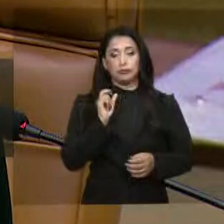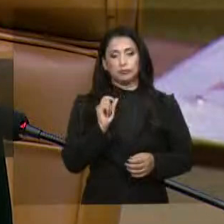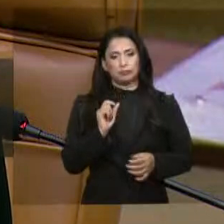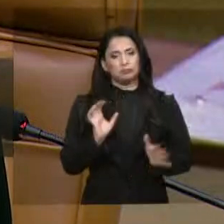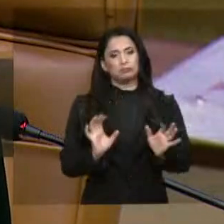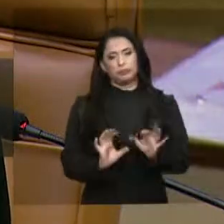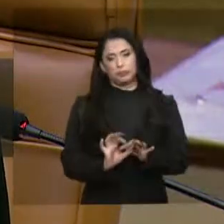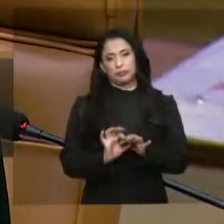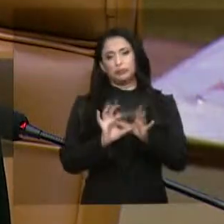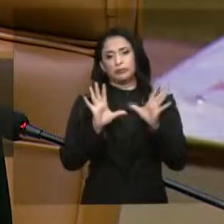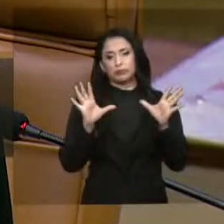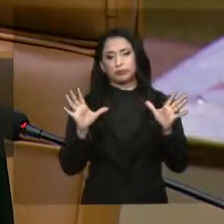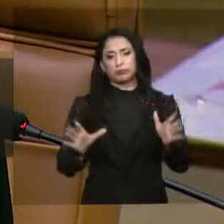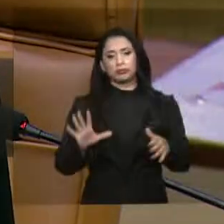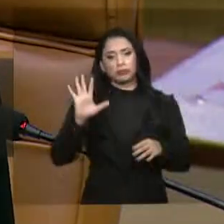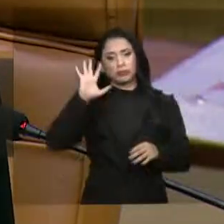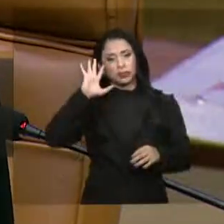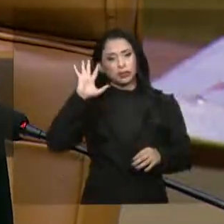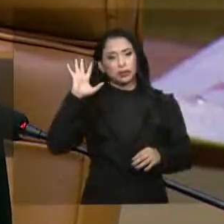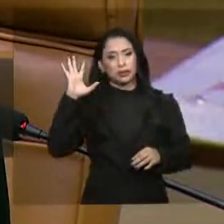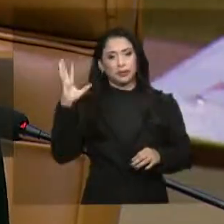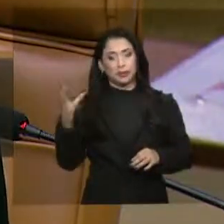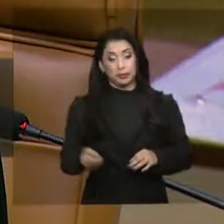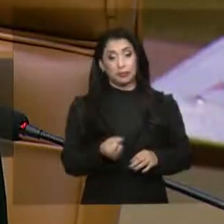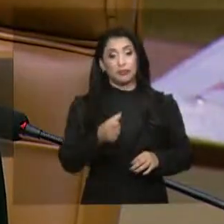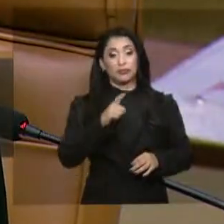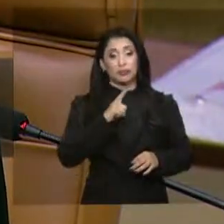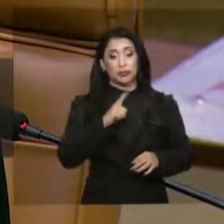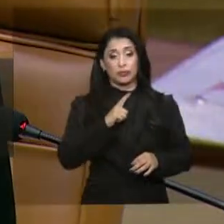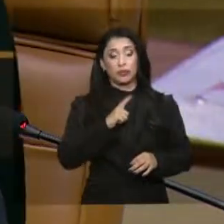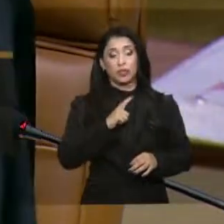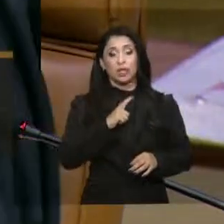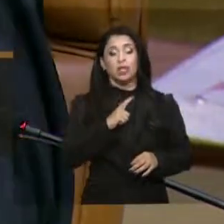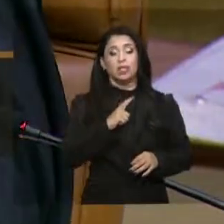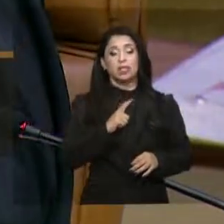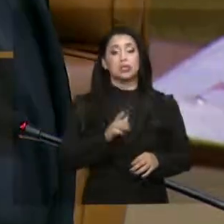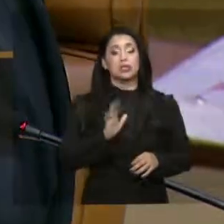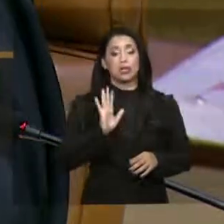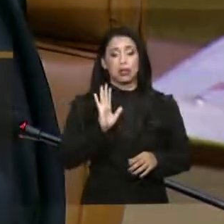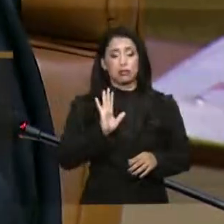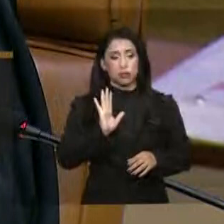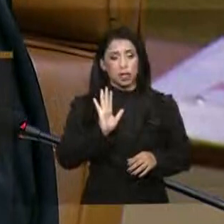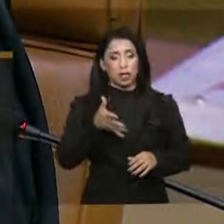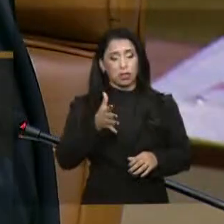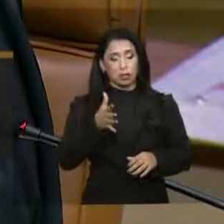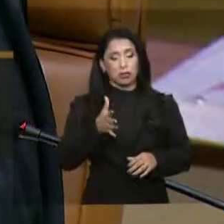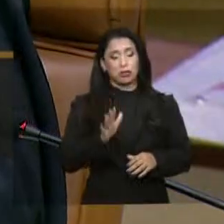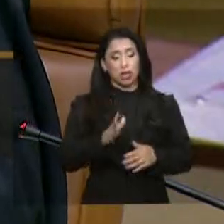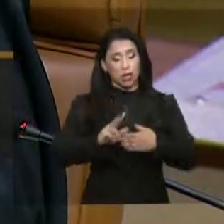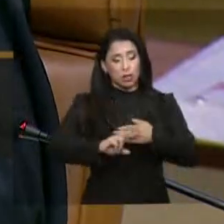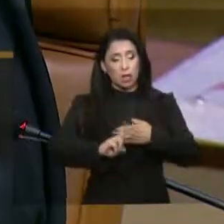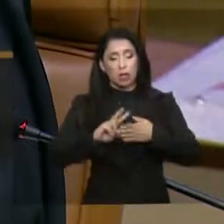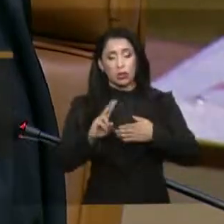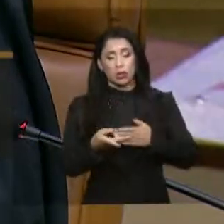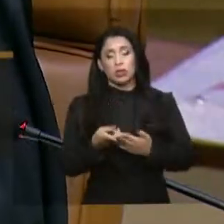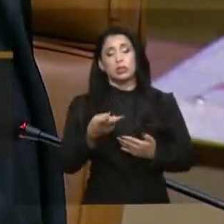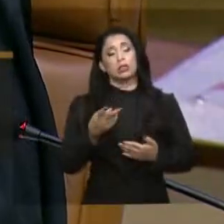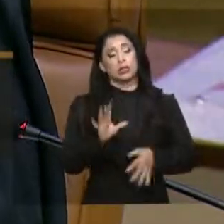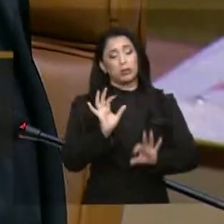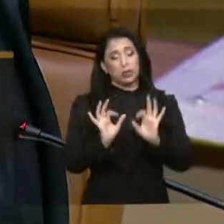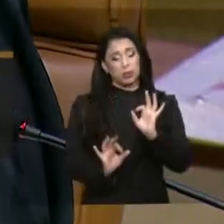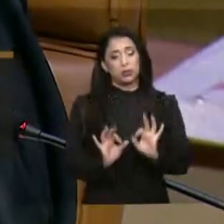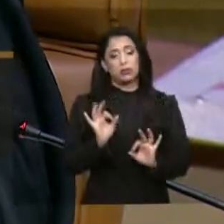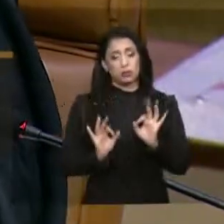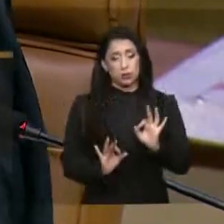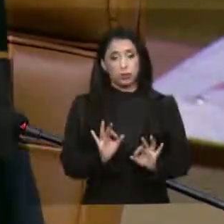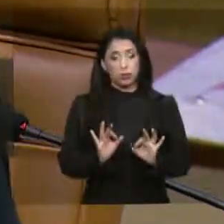que permite, a partir da decisão que faz, inclusive, coisa julgada, a possibilidade de ação rescisória dos seus próprios julgados.